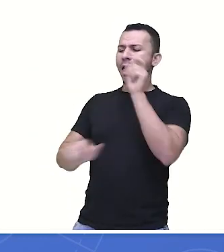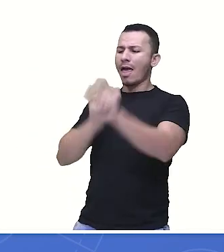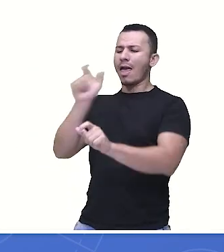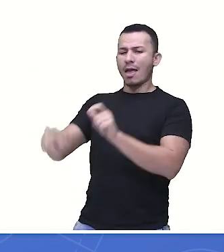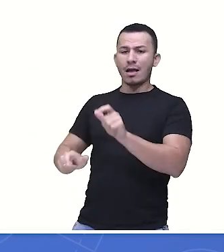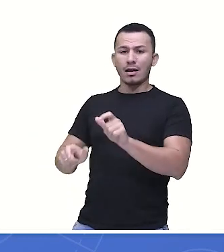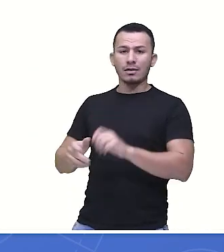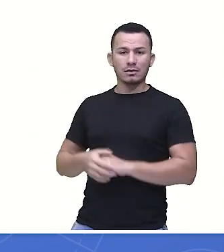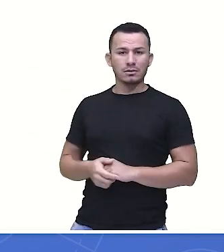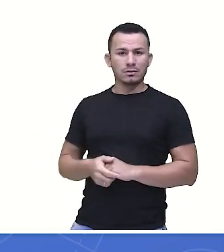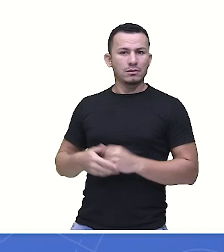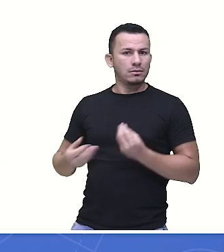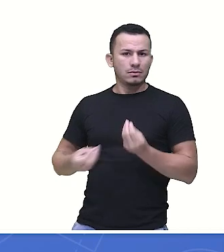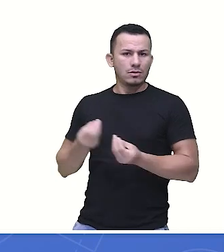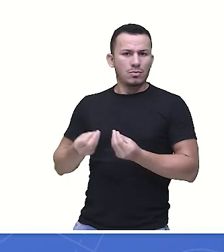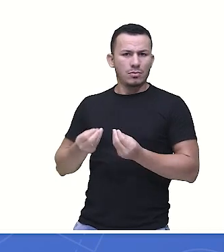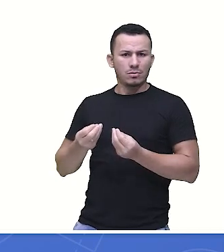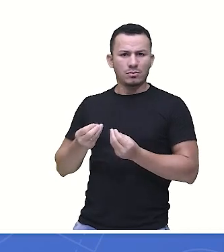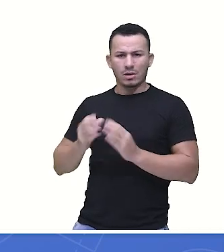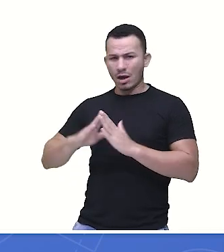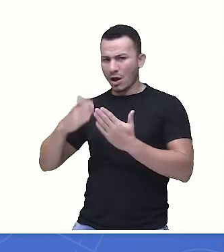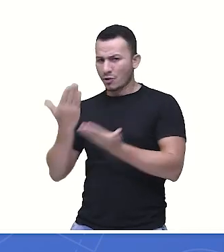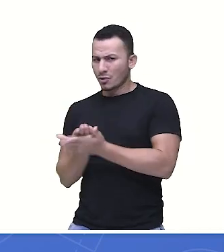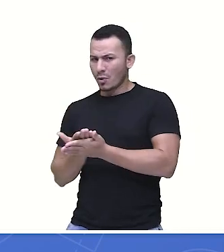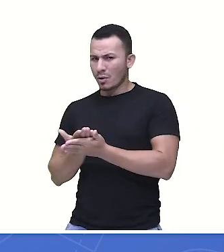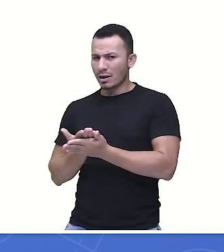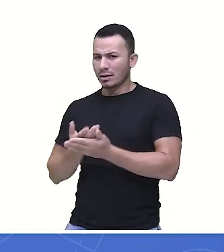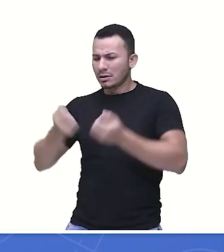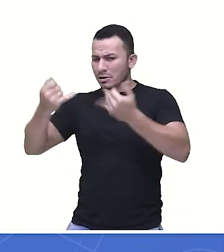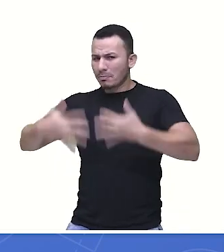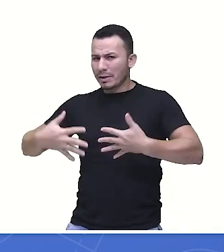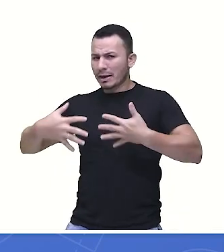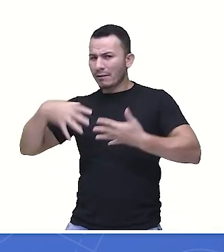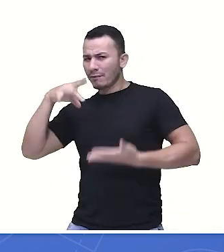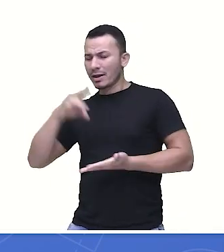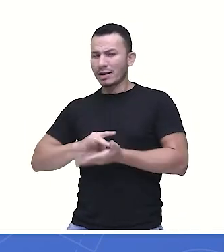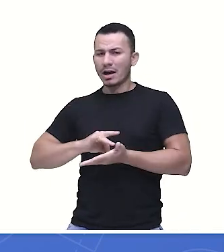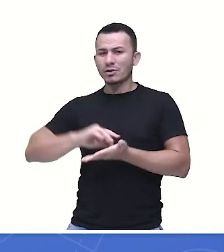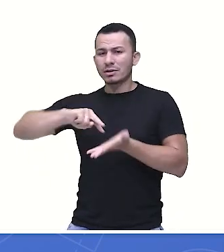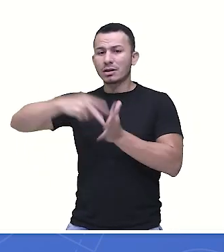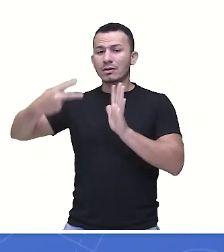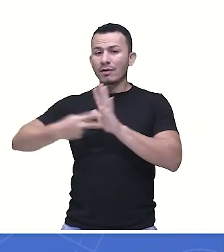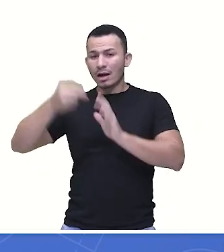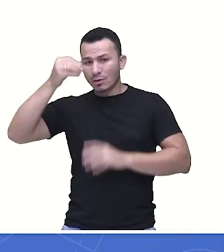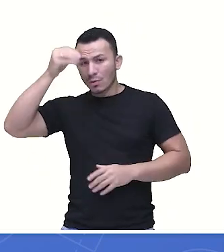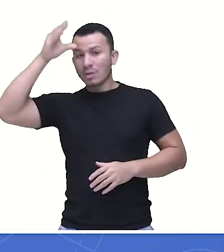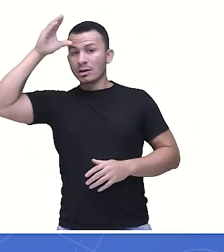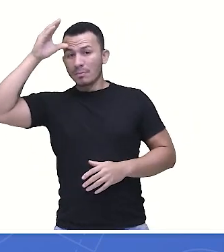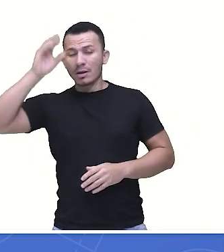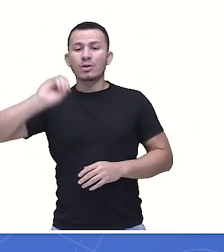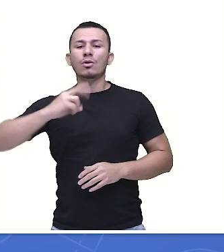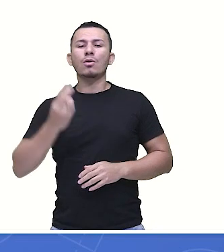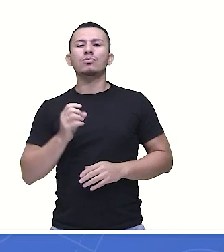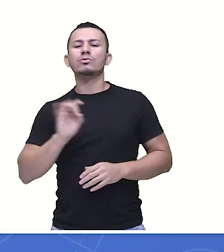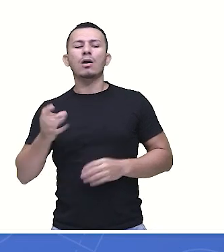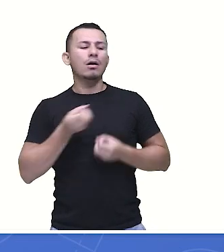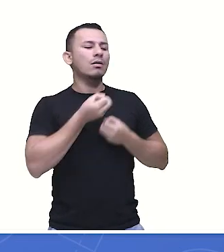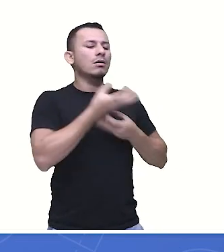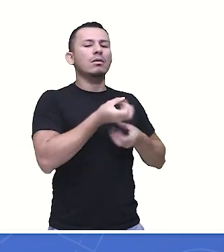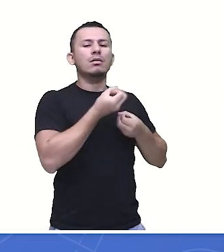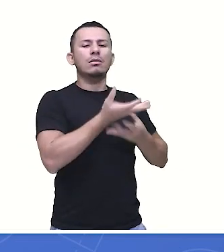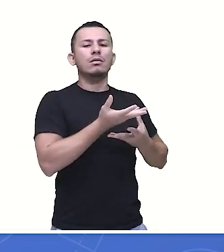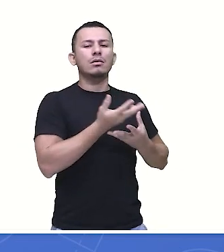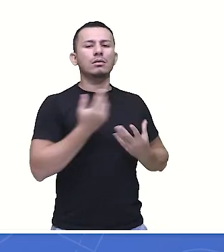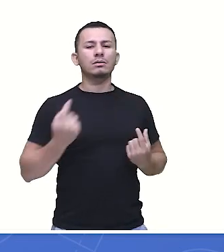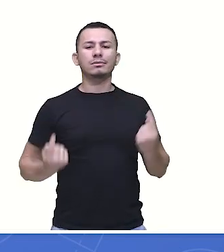conhecimento. Será que realmente a escola ensina o que é o conhecimento? Ou a escola apenas informa as crianças? Então é